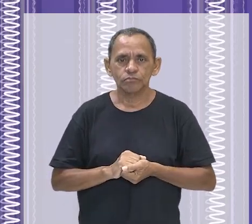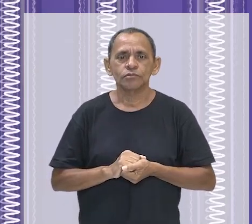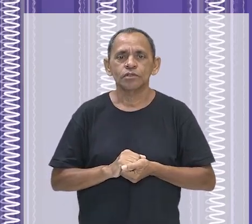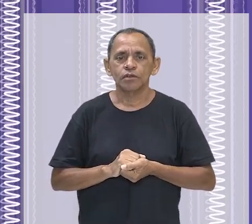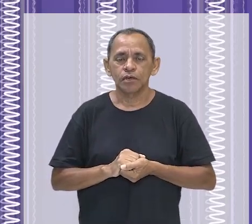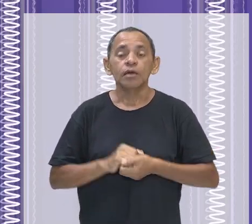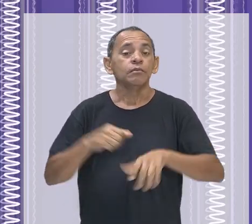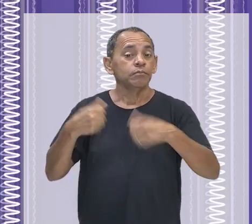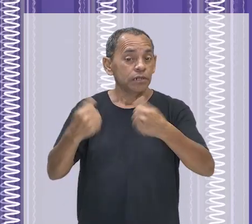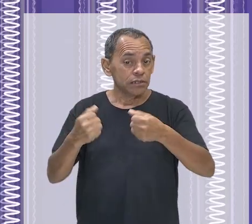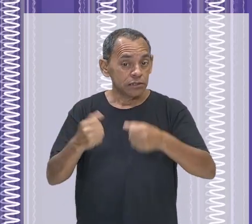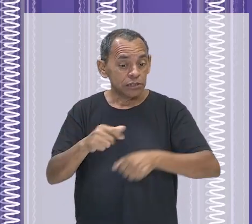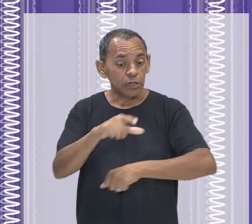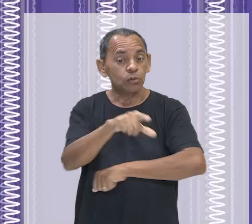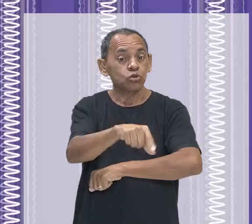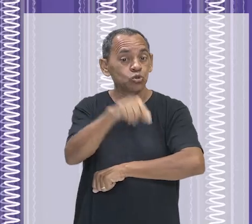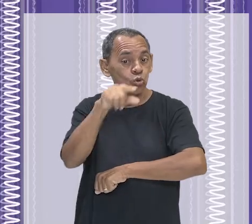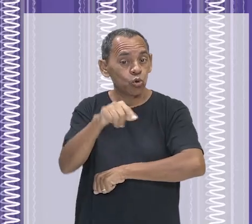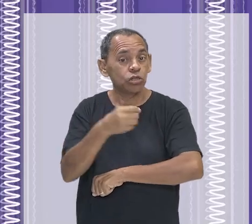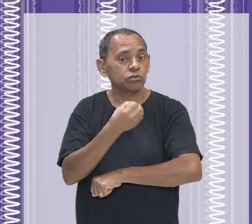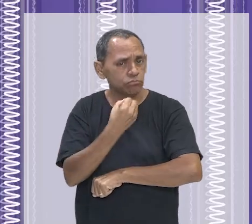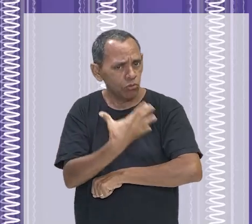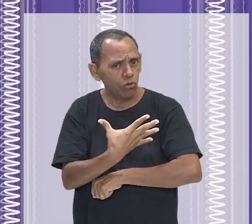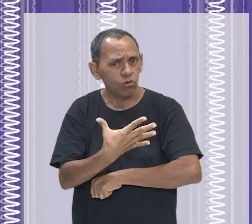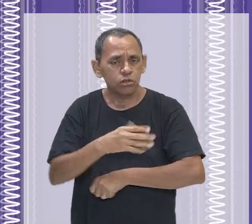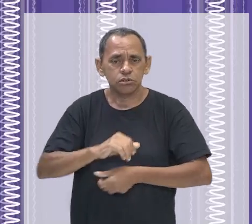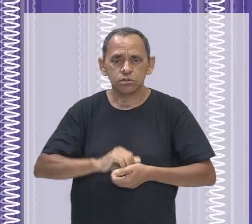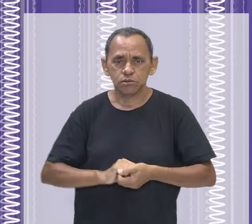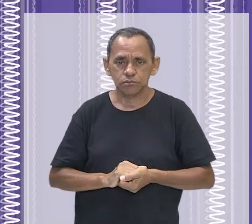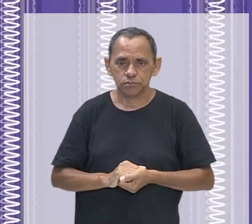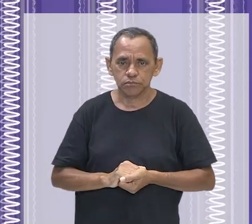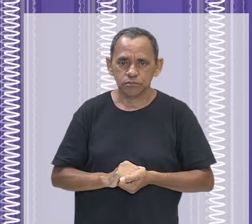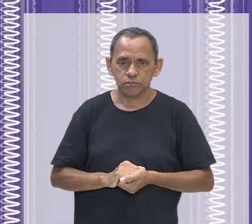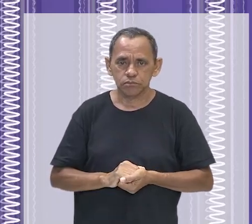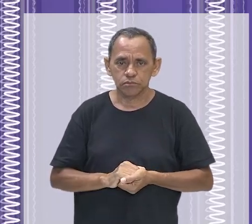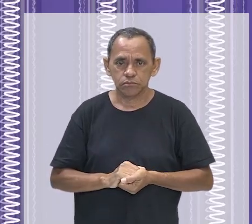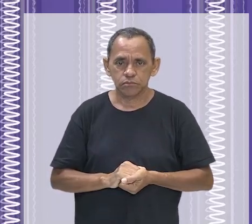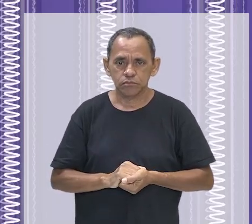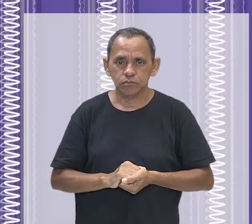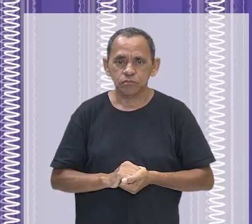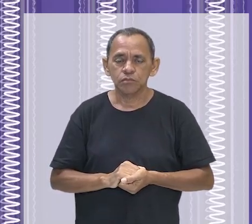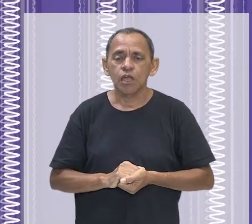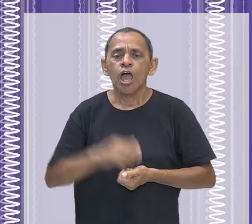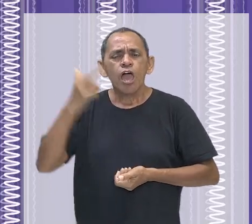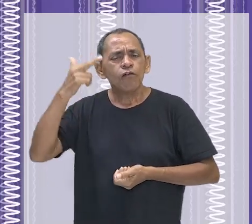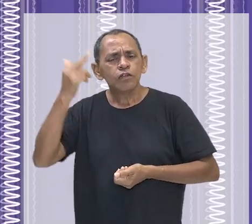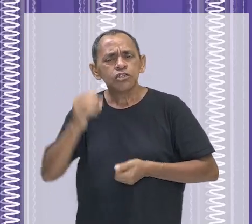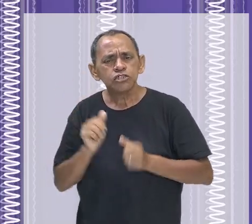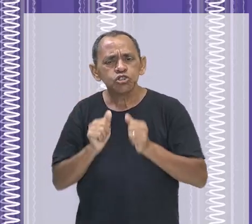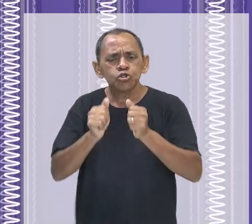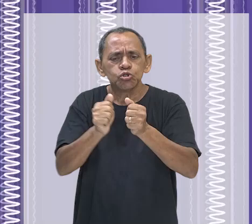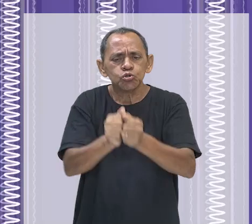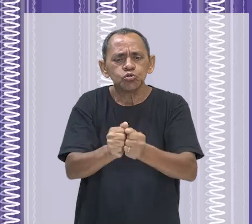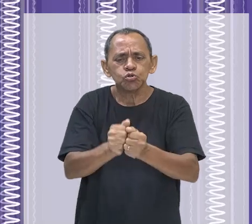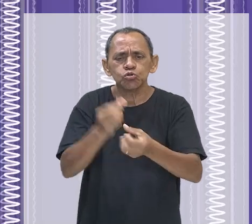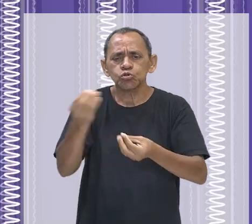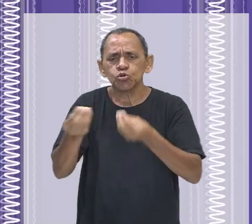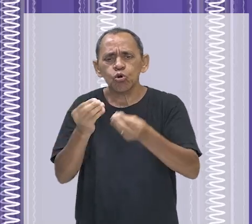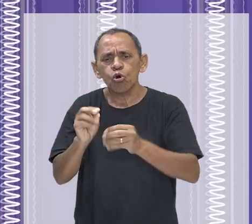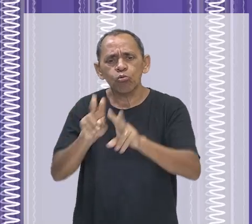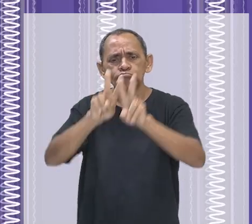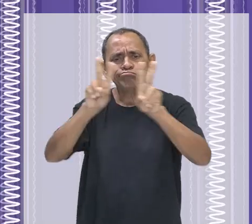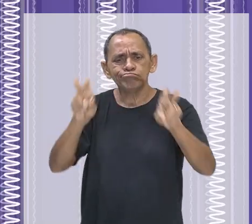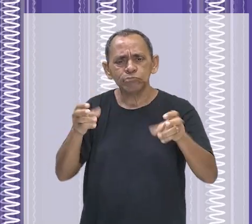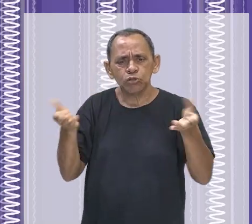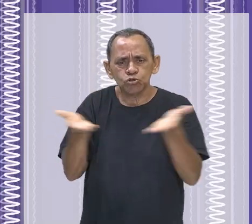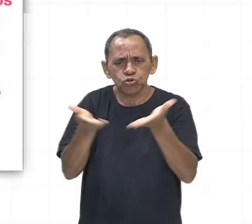boas escolhas. E para isso, nós vamos refletir juntos e juntas a dimensão da ética e